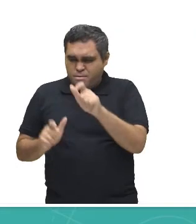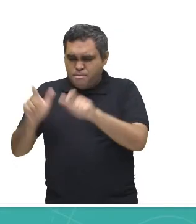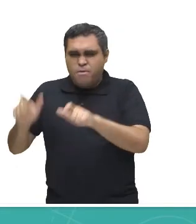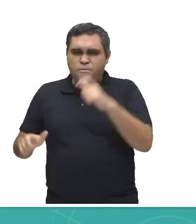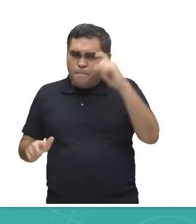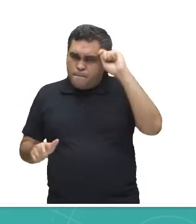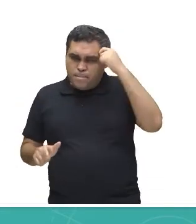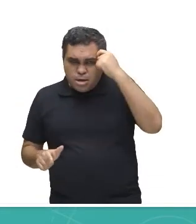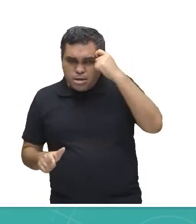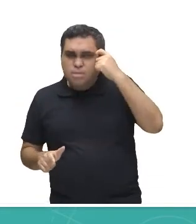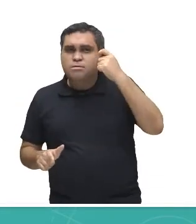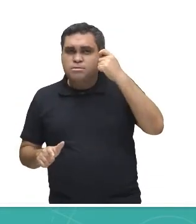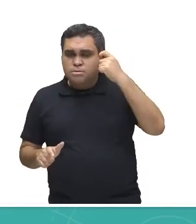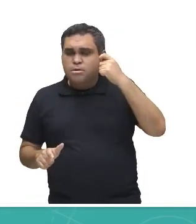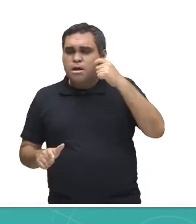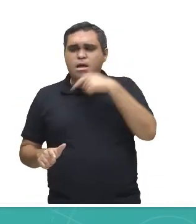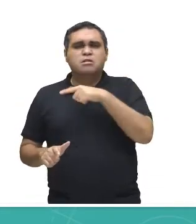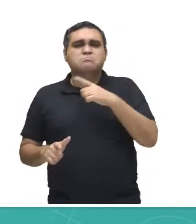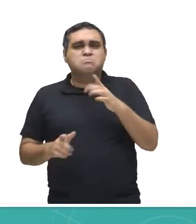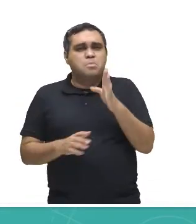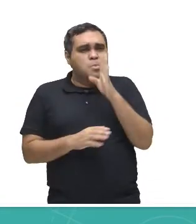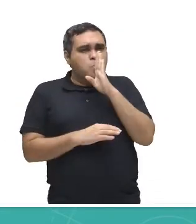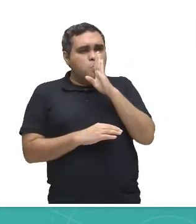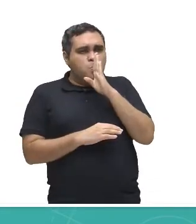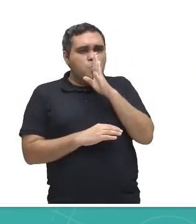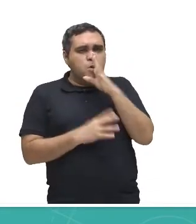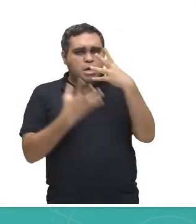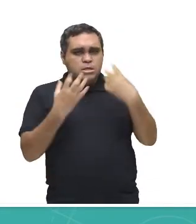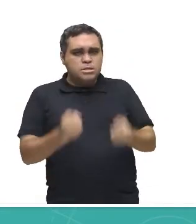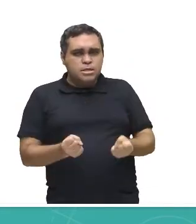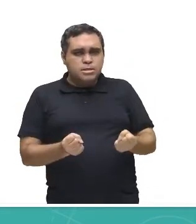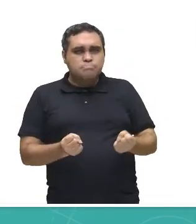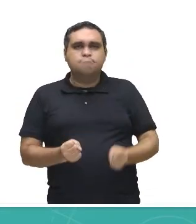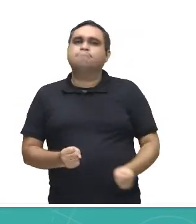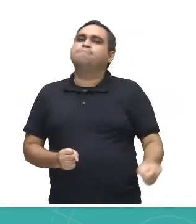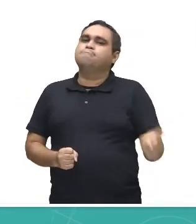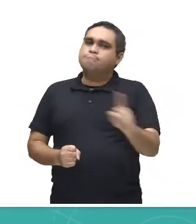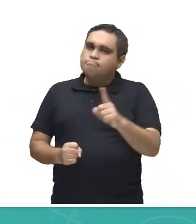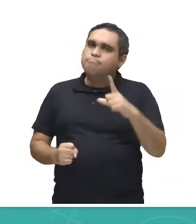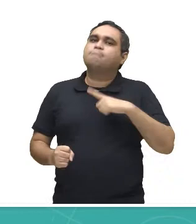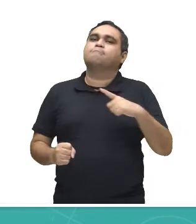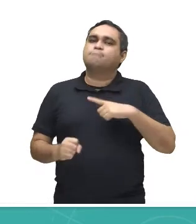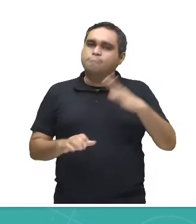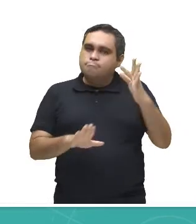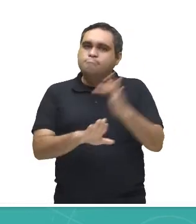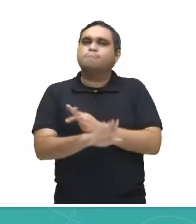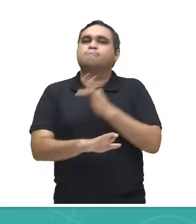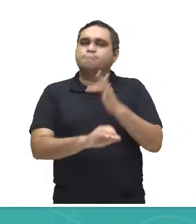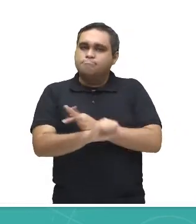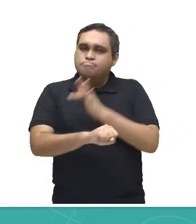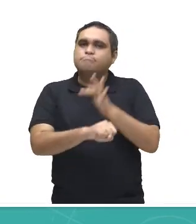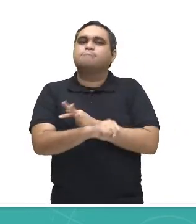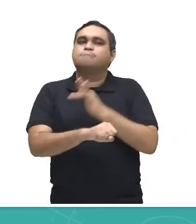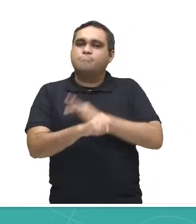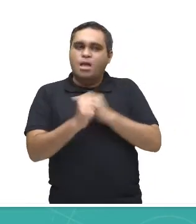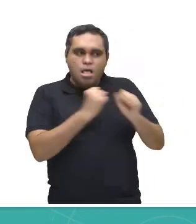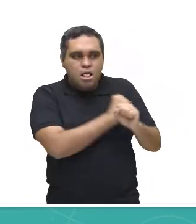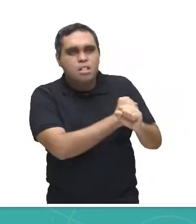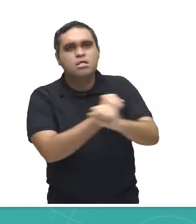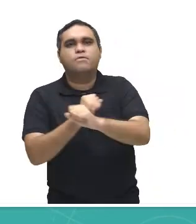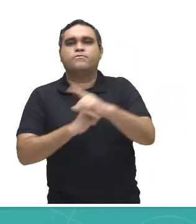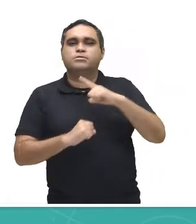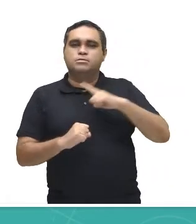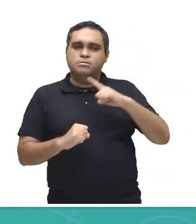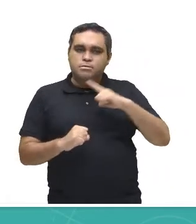há resistência, tá? Aprendam isso. E a gente vai ver aqui a resistência africana. Os africanos, eles